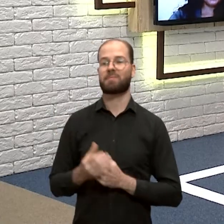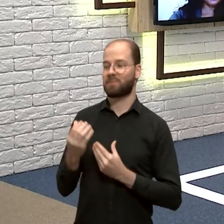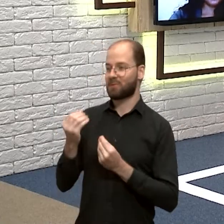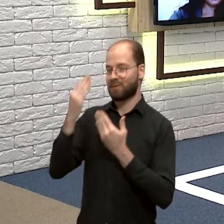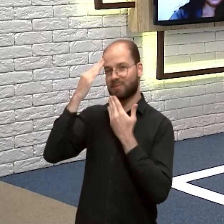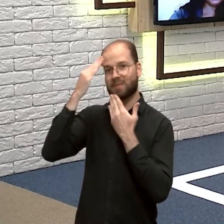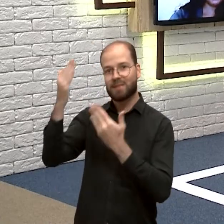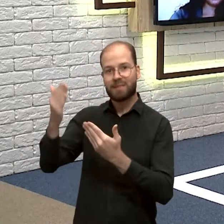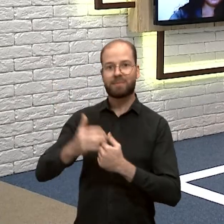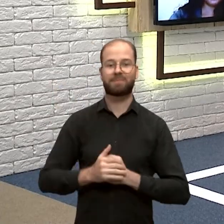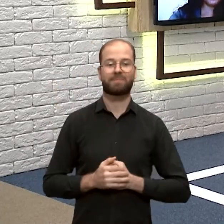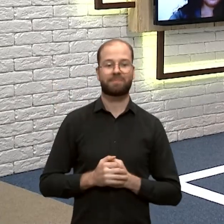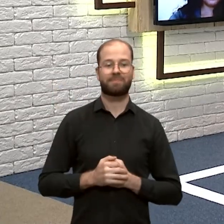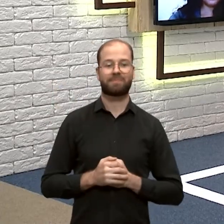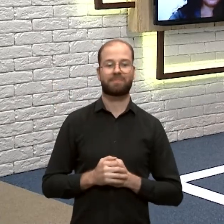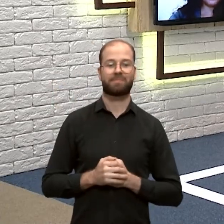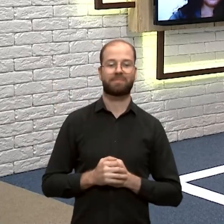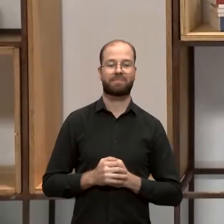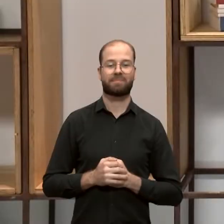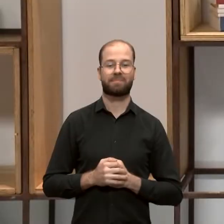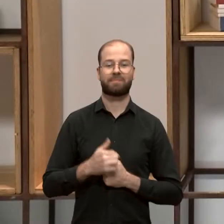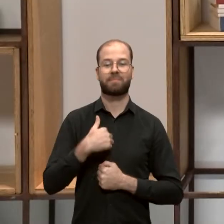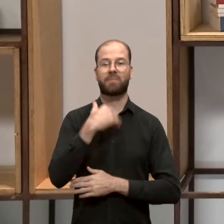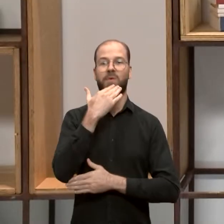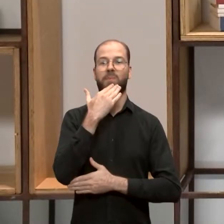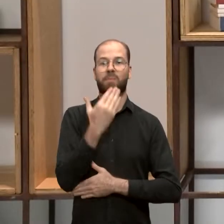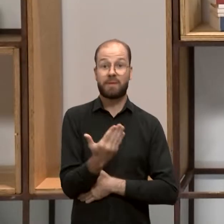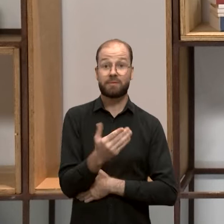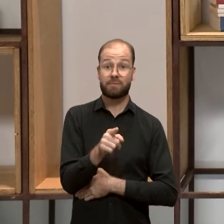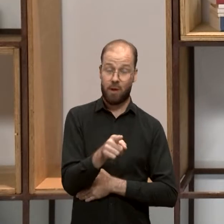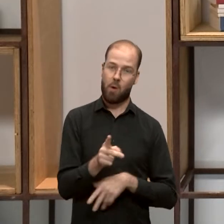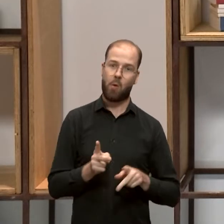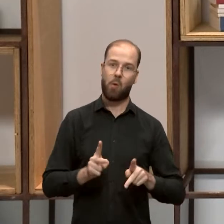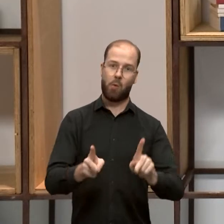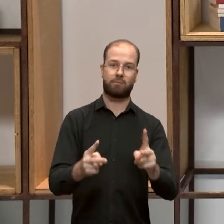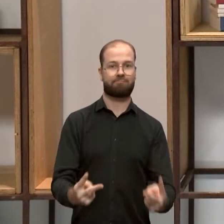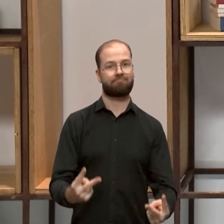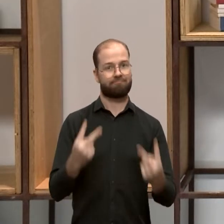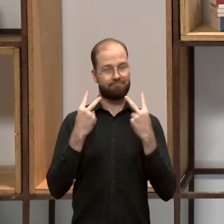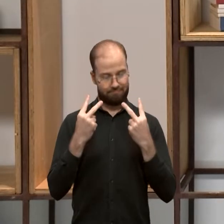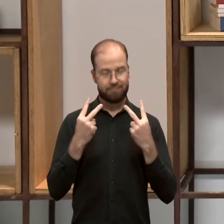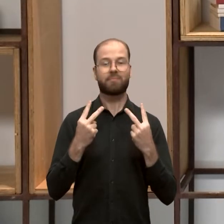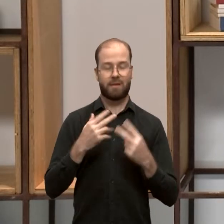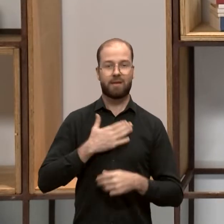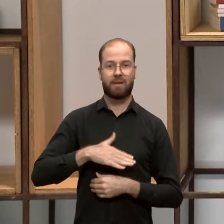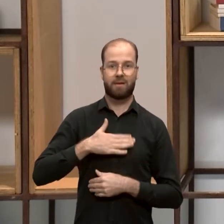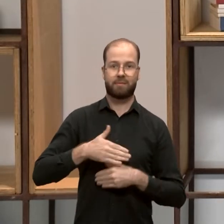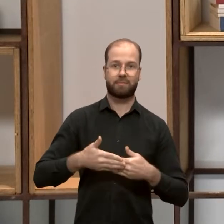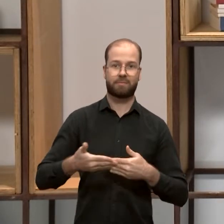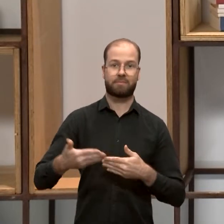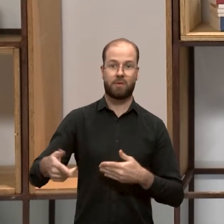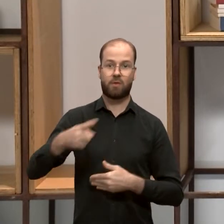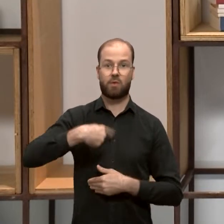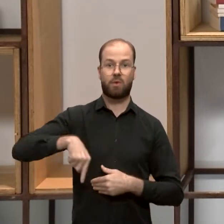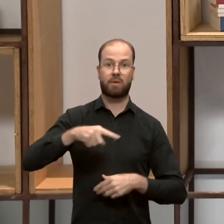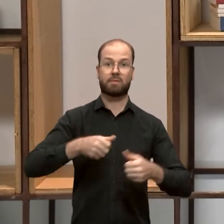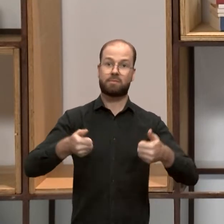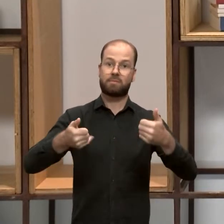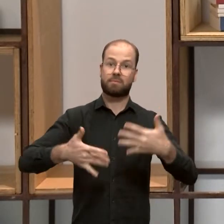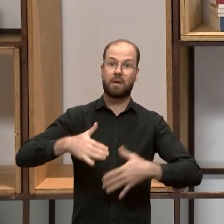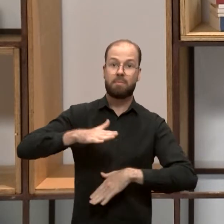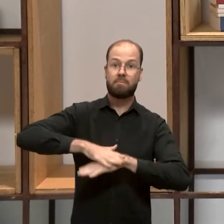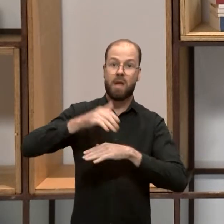obrigada. E eu peço que você continue com a gente. Daqui a pouquinho nós vamos falar sobre mais experiências